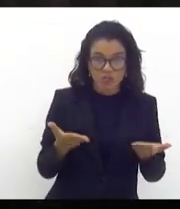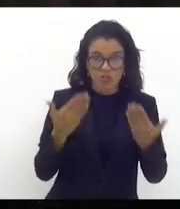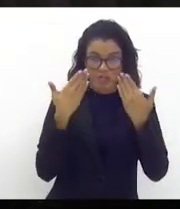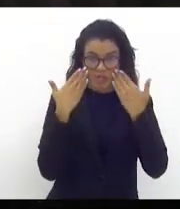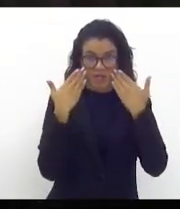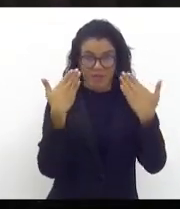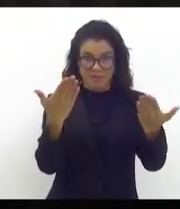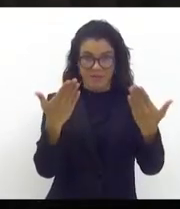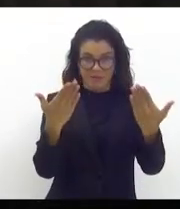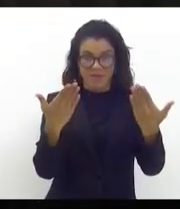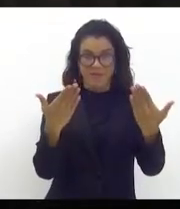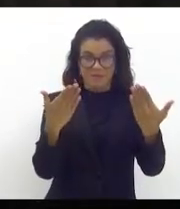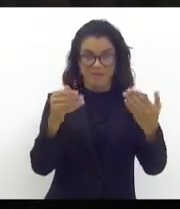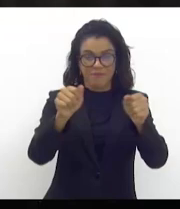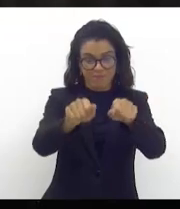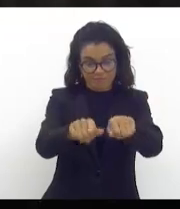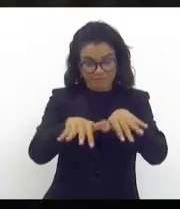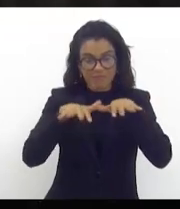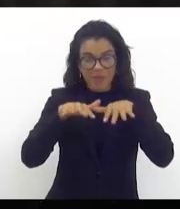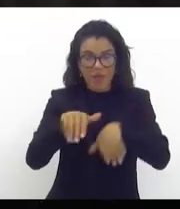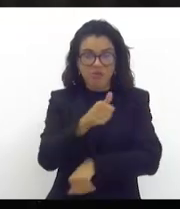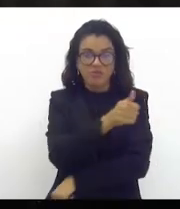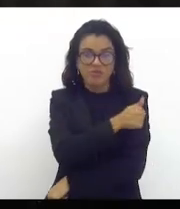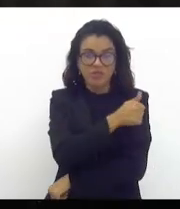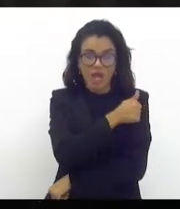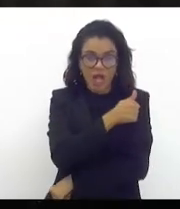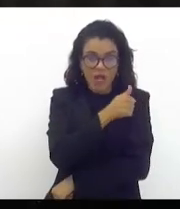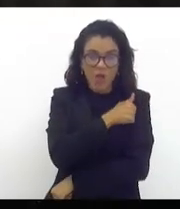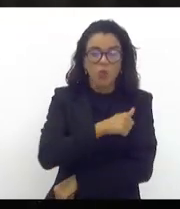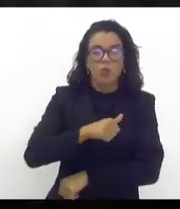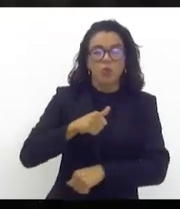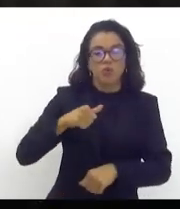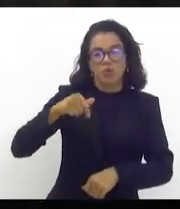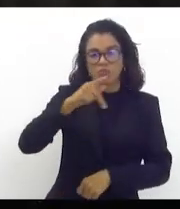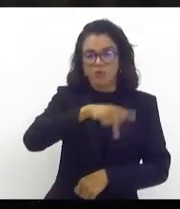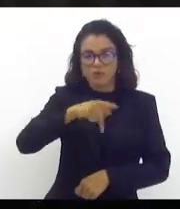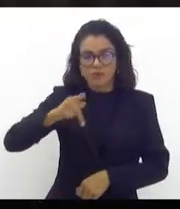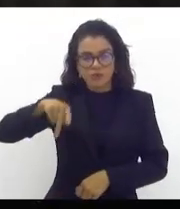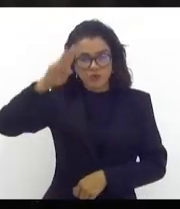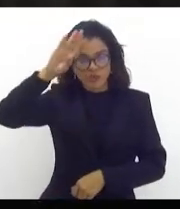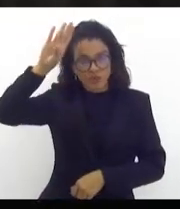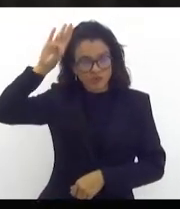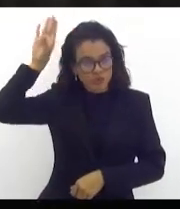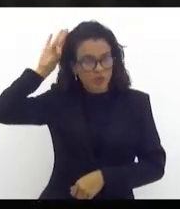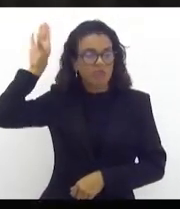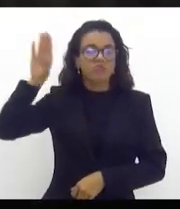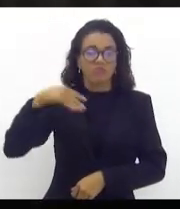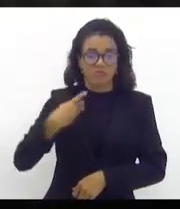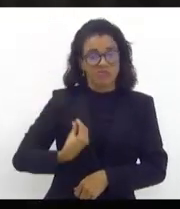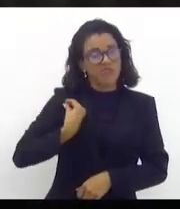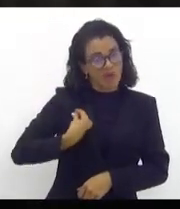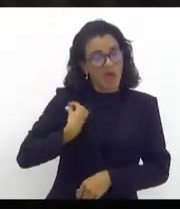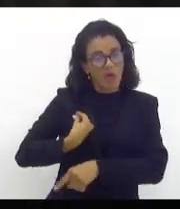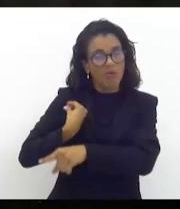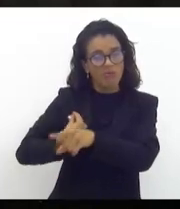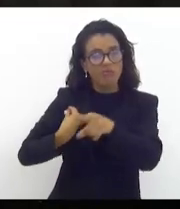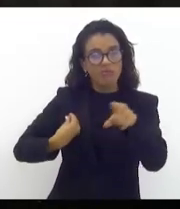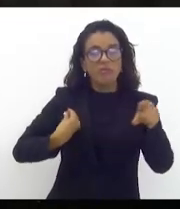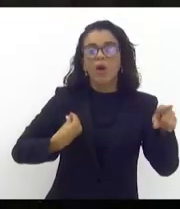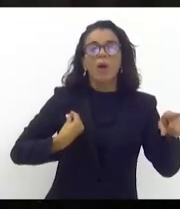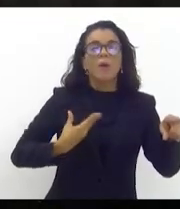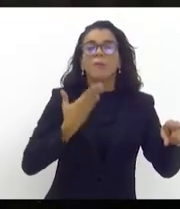frente desse plenário, os alunos, docentes e técnicos da UERJ ocupam esse espaço, pedindo